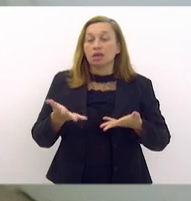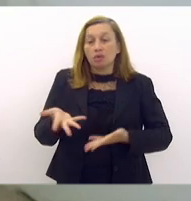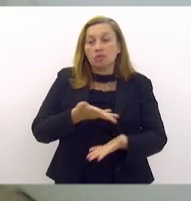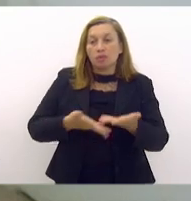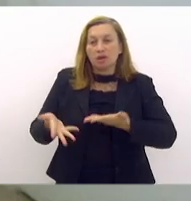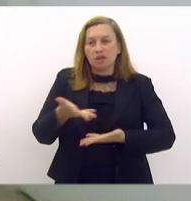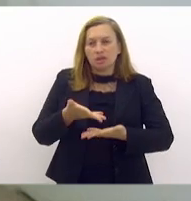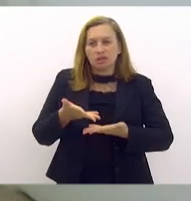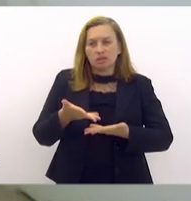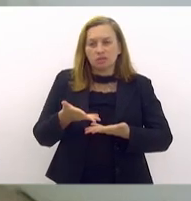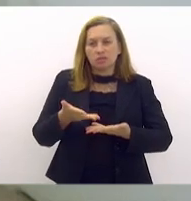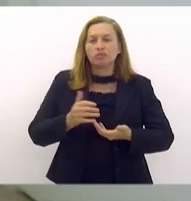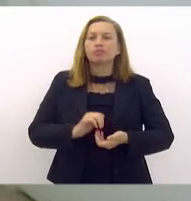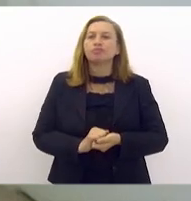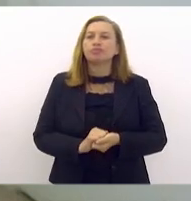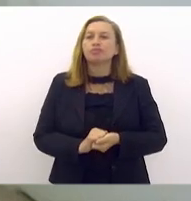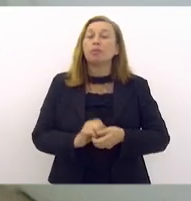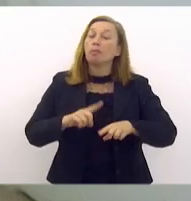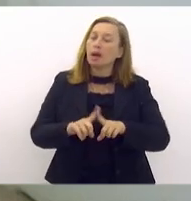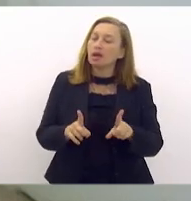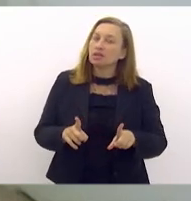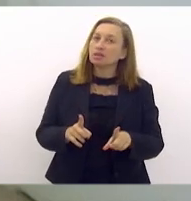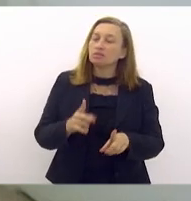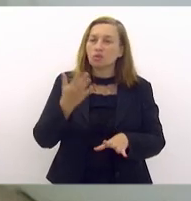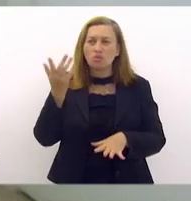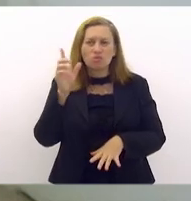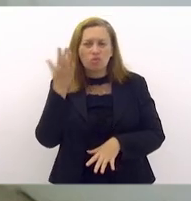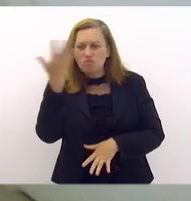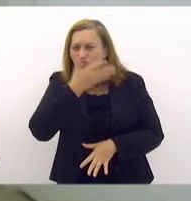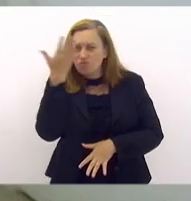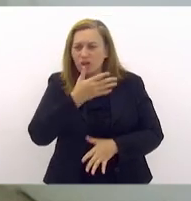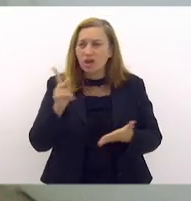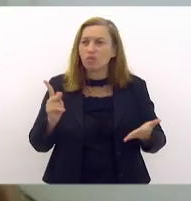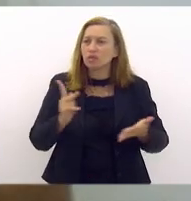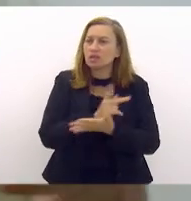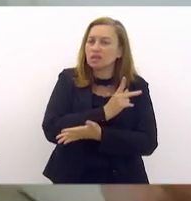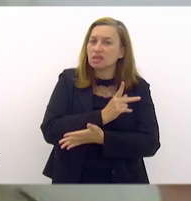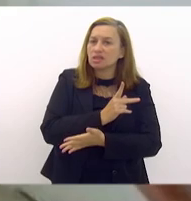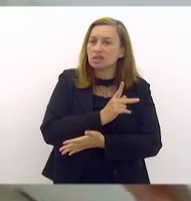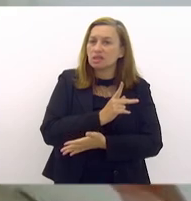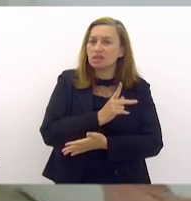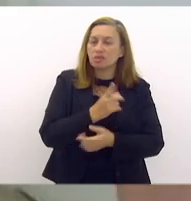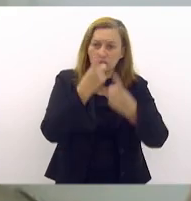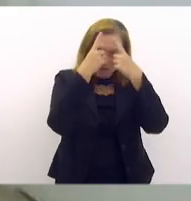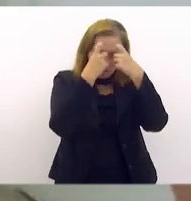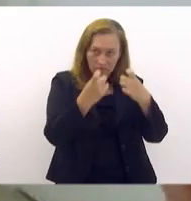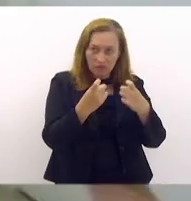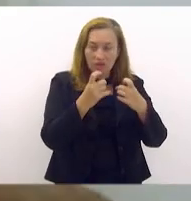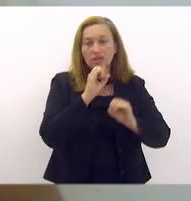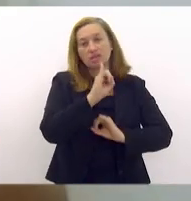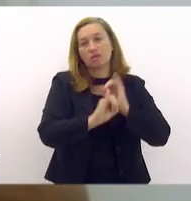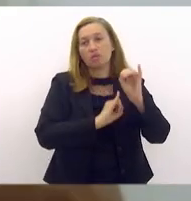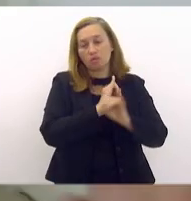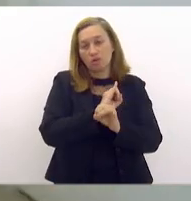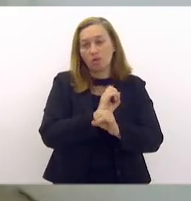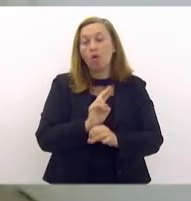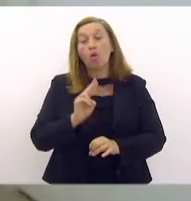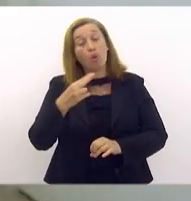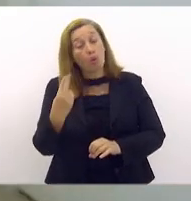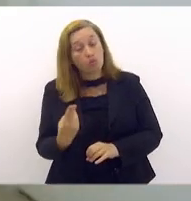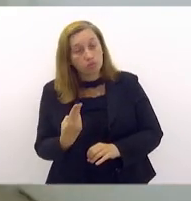de forma intersetorial, mas a gente não vê isso acontecer quando é a violência online ou quando